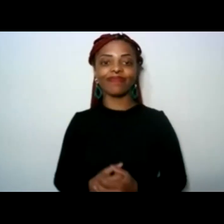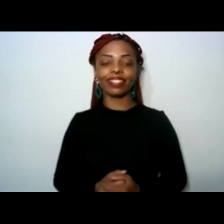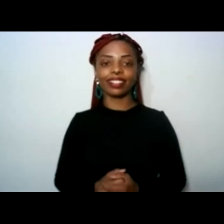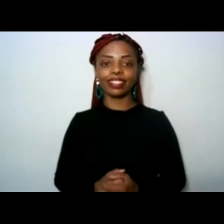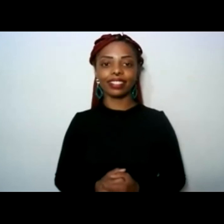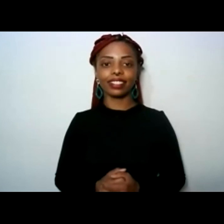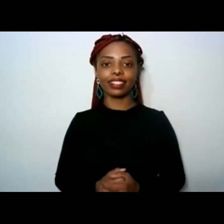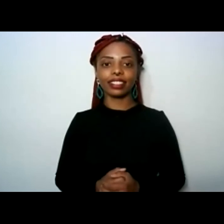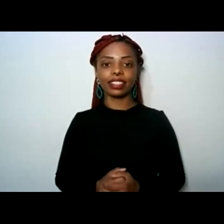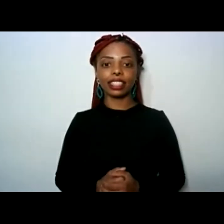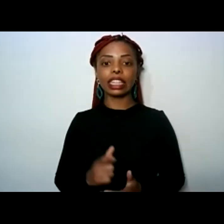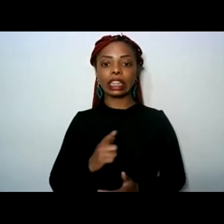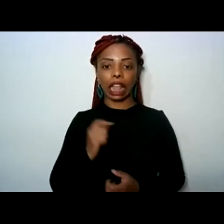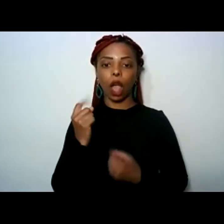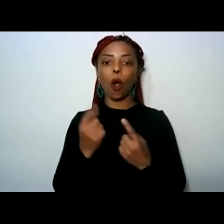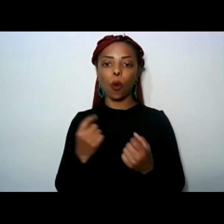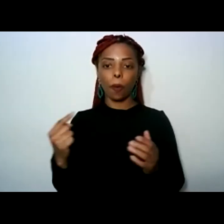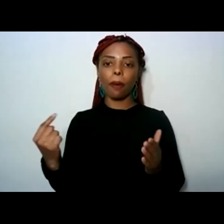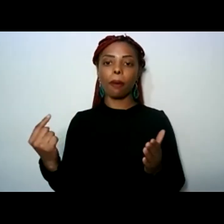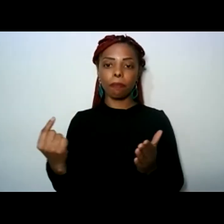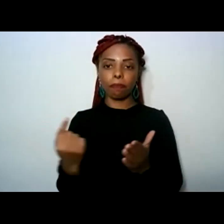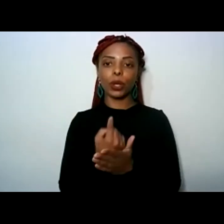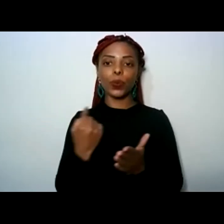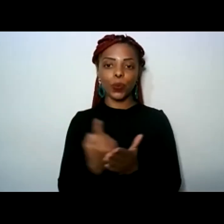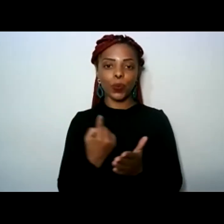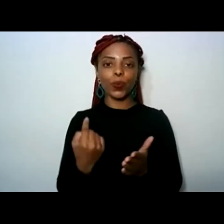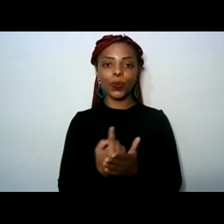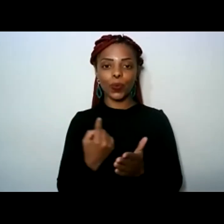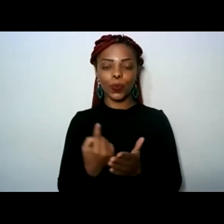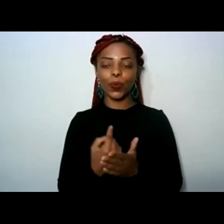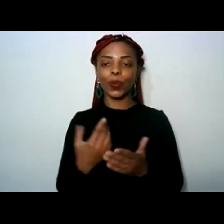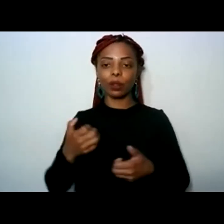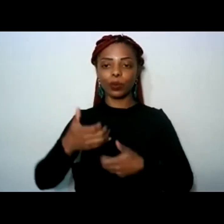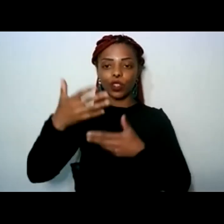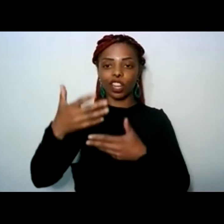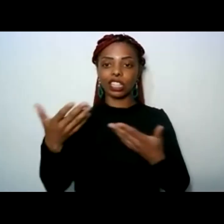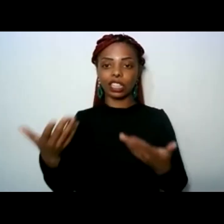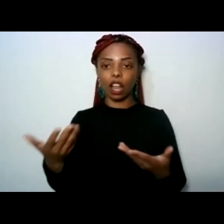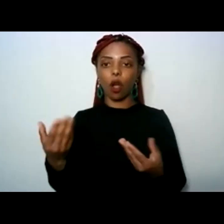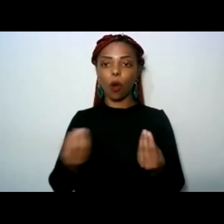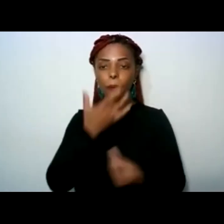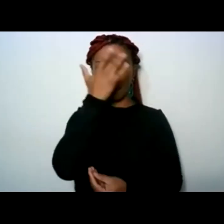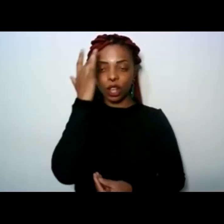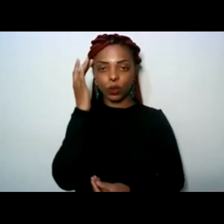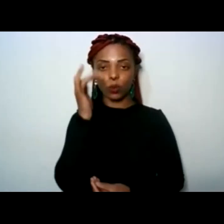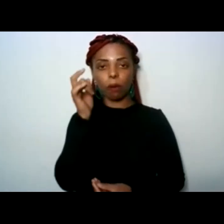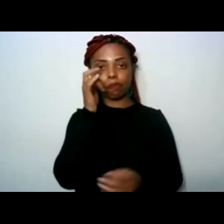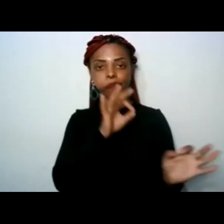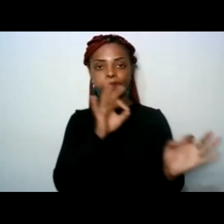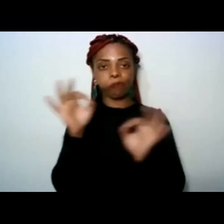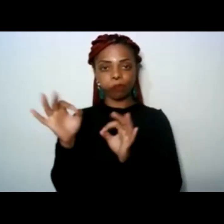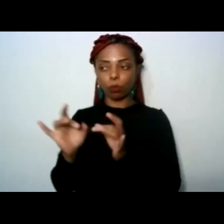temos já algumas perguntas no chat então para podermos dar espaço para os nossos ouvintes eu faria